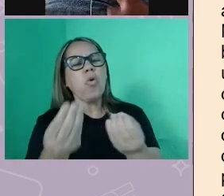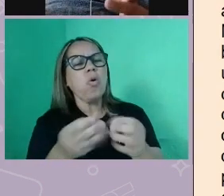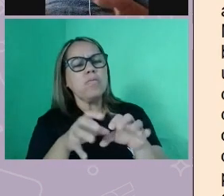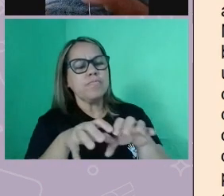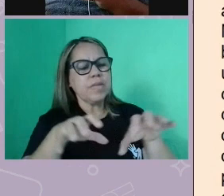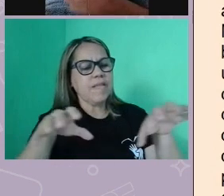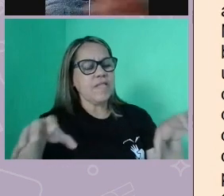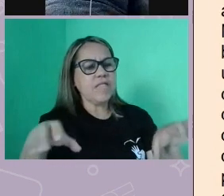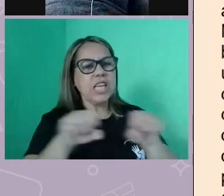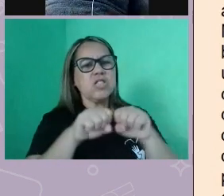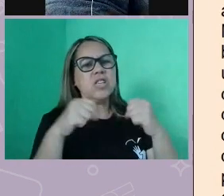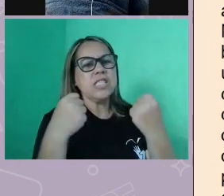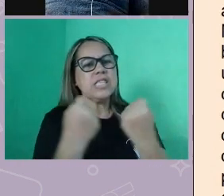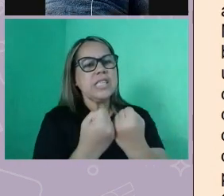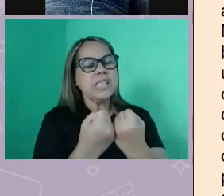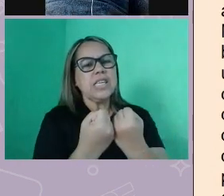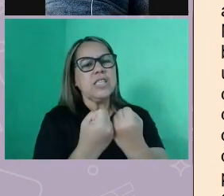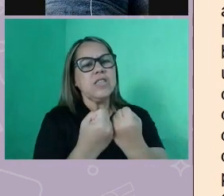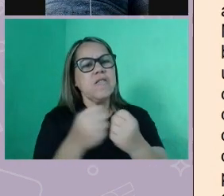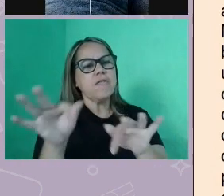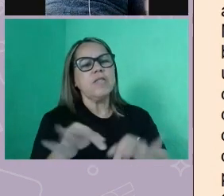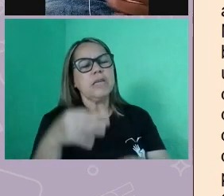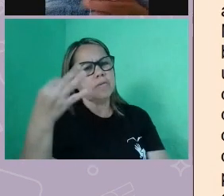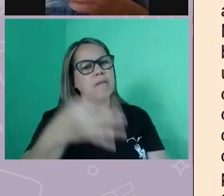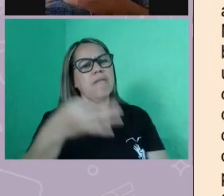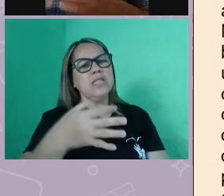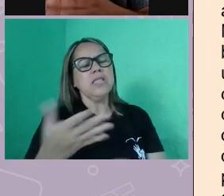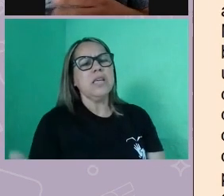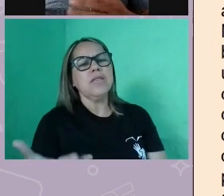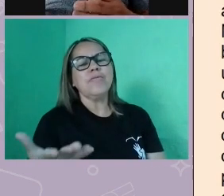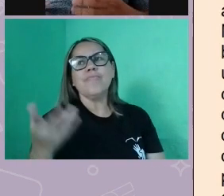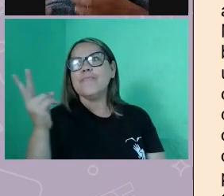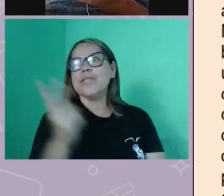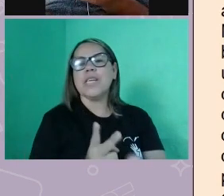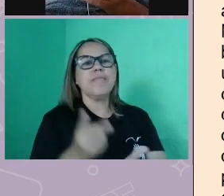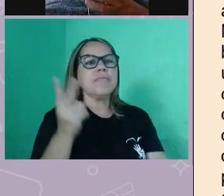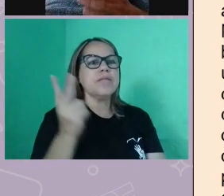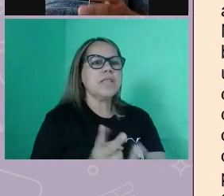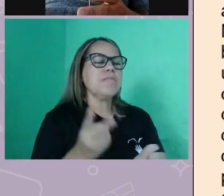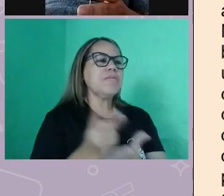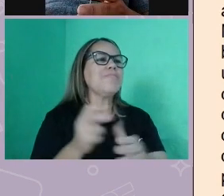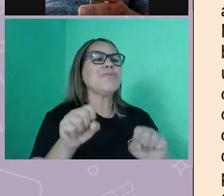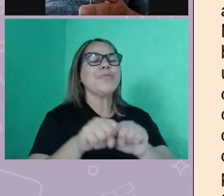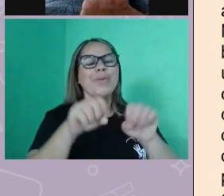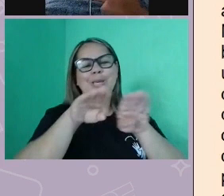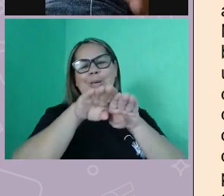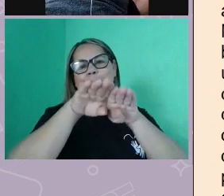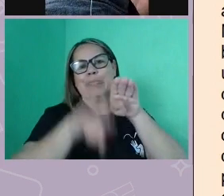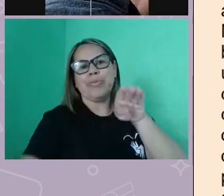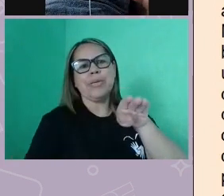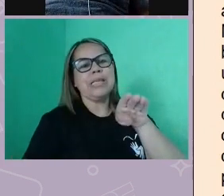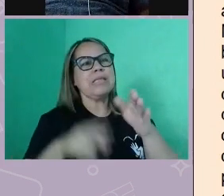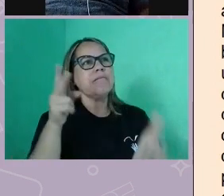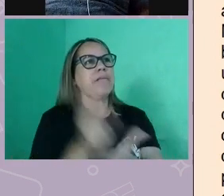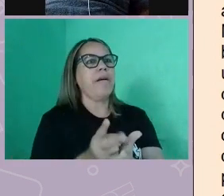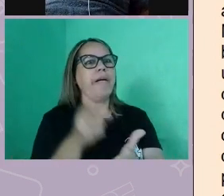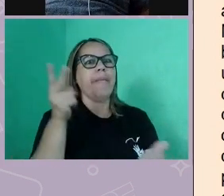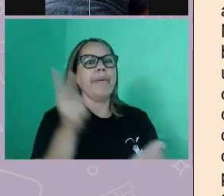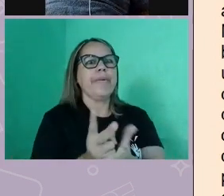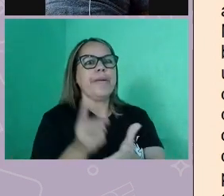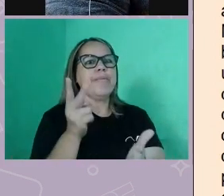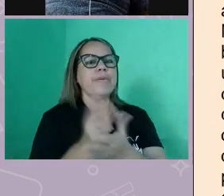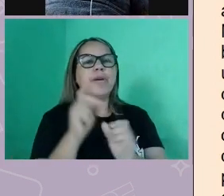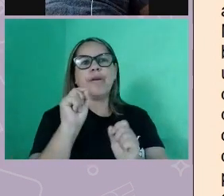sociedade feudal ela tá correta e sempre é uma sociedade bastante desigual comandada por um elite